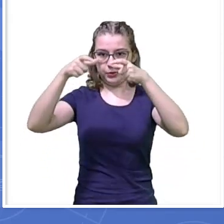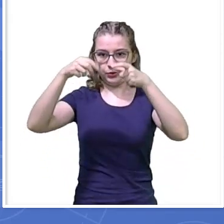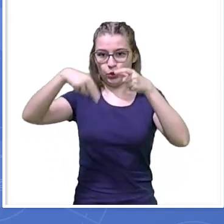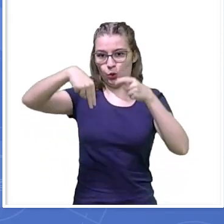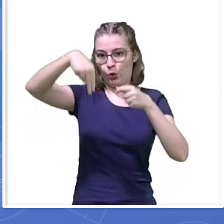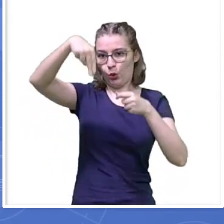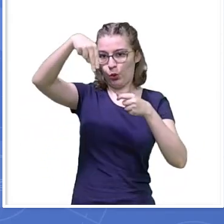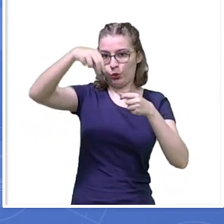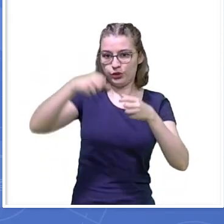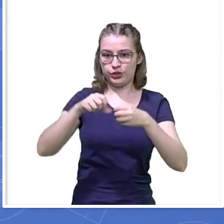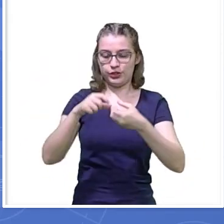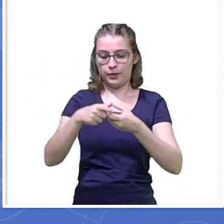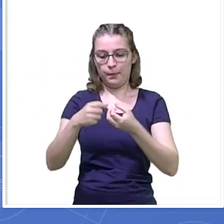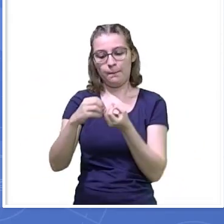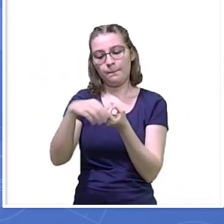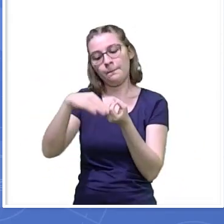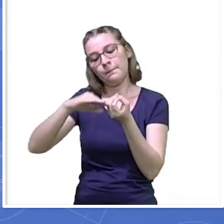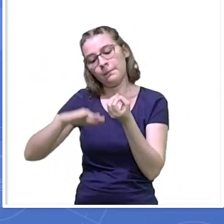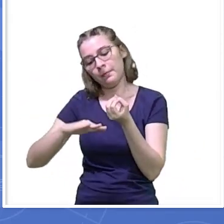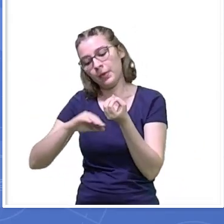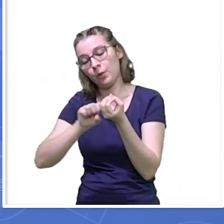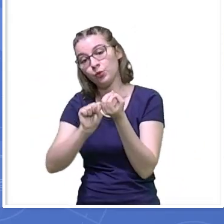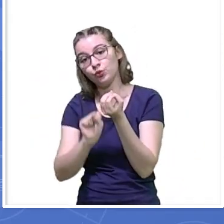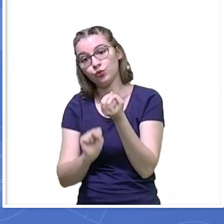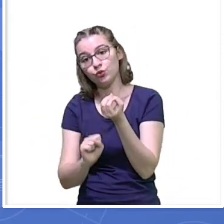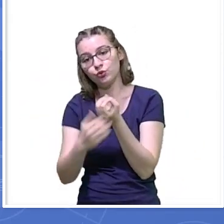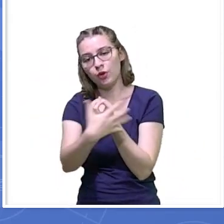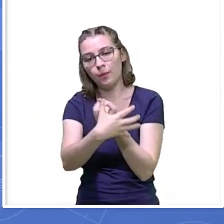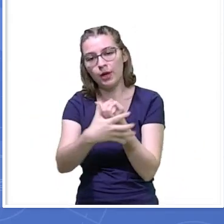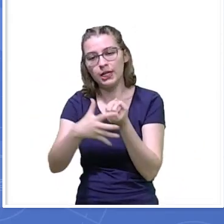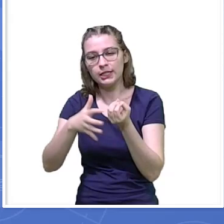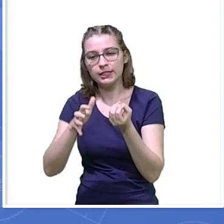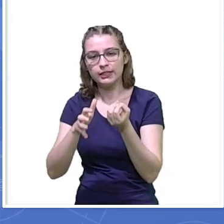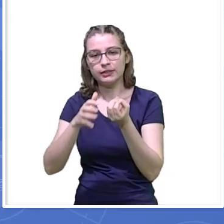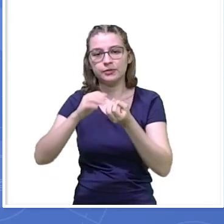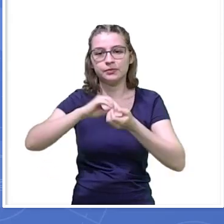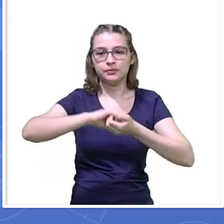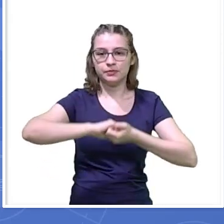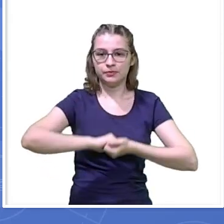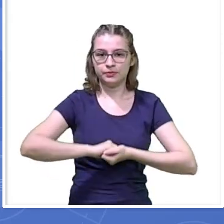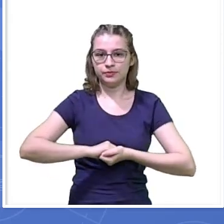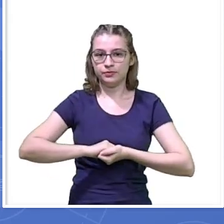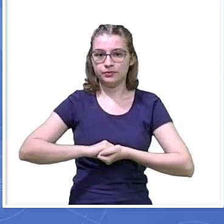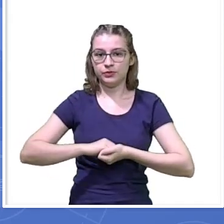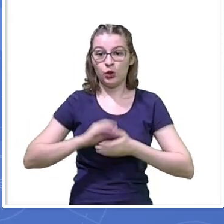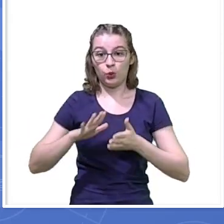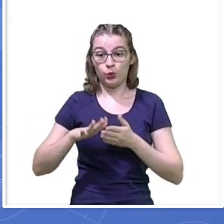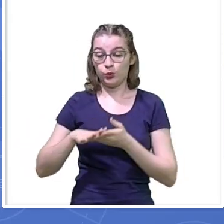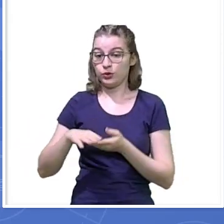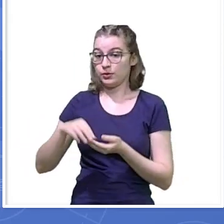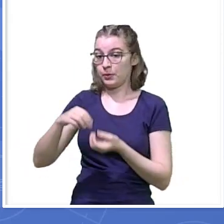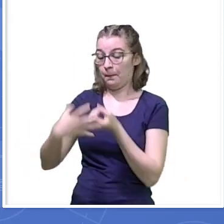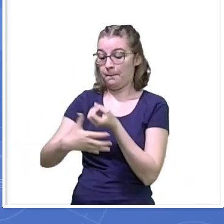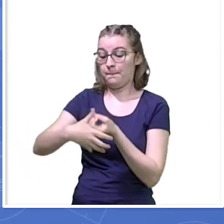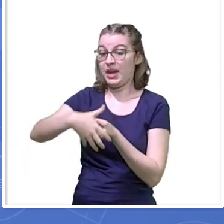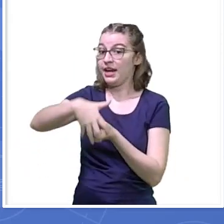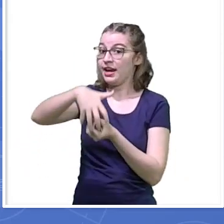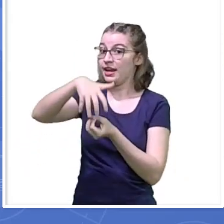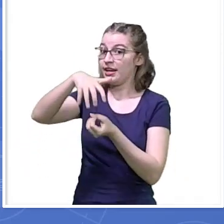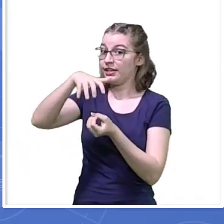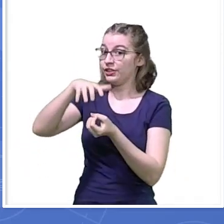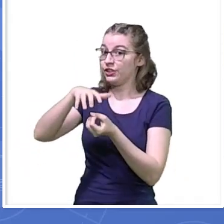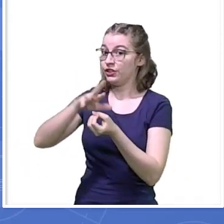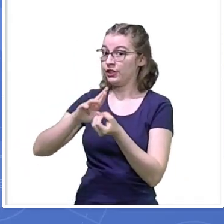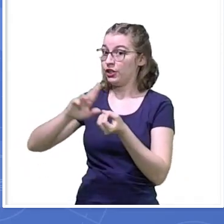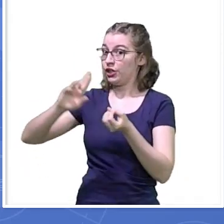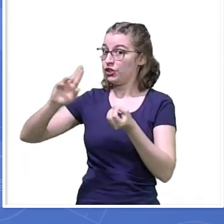norte e sul. Então, são linhas horizontais, certo, pessoal? Os meridianos não, eles são aquelas que ficam